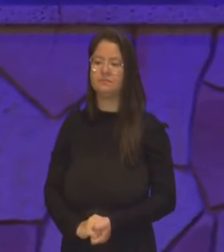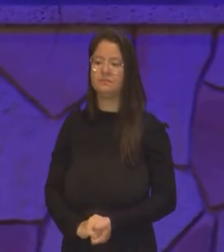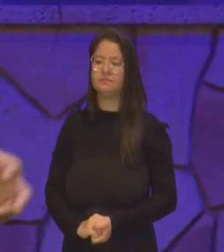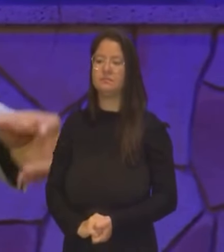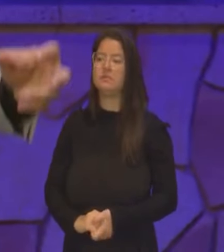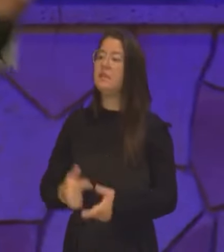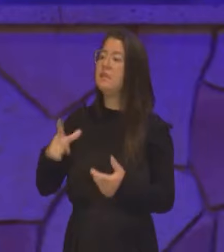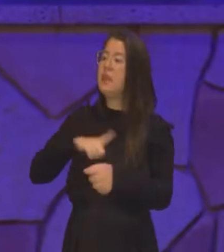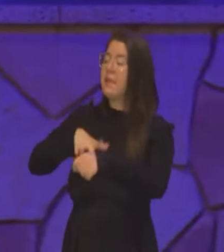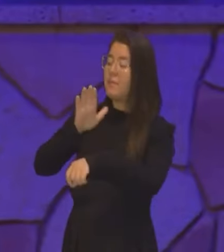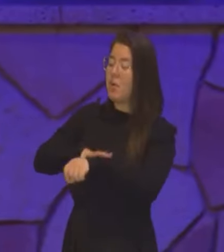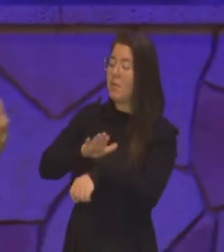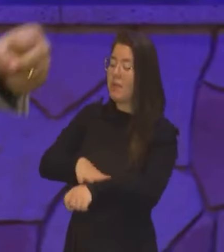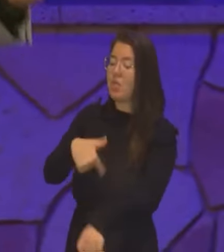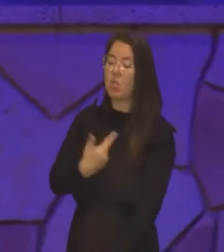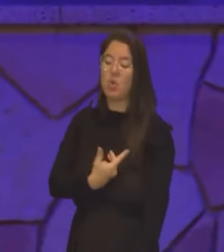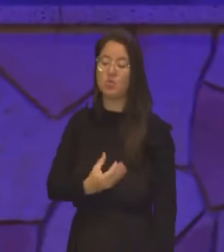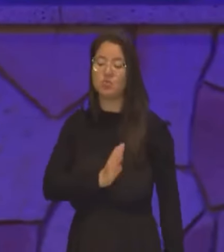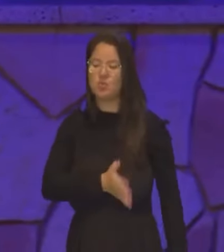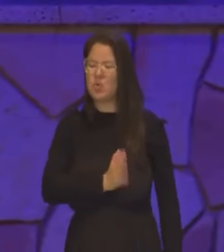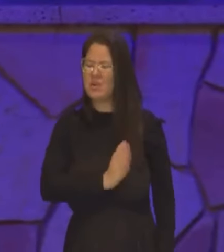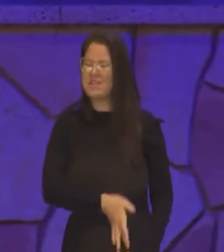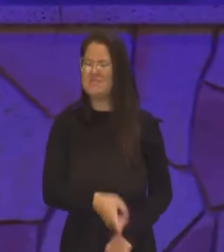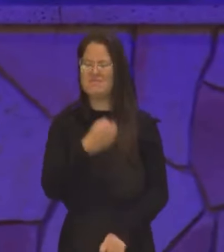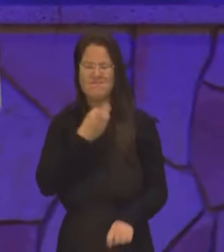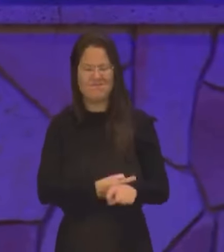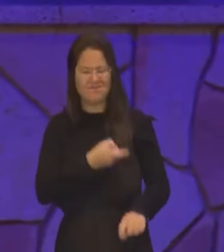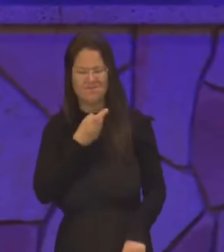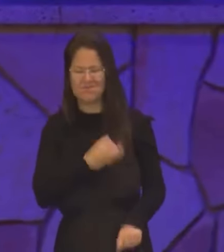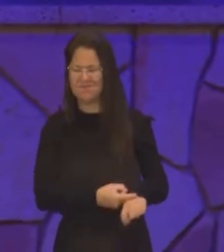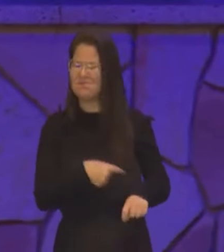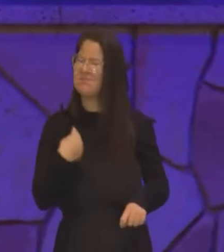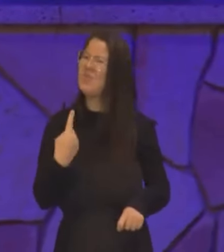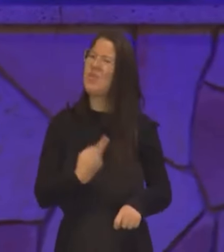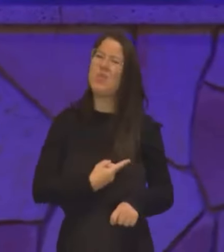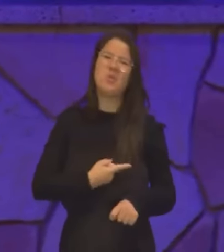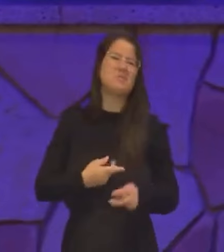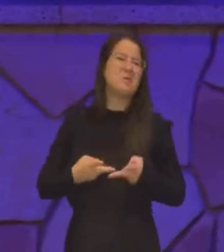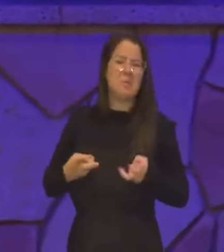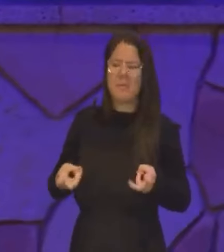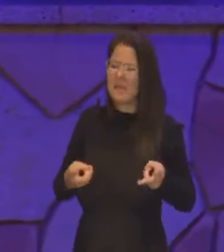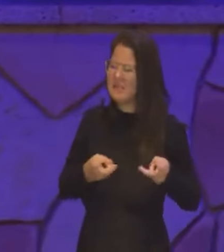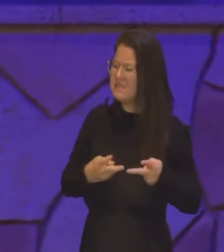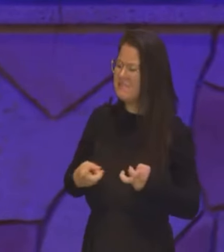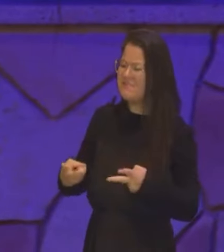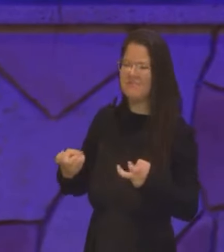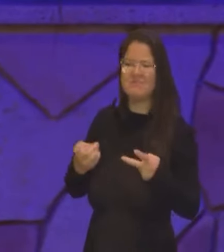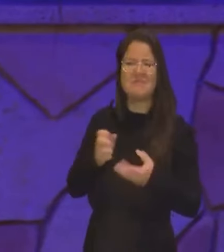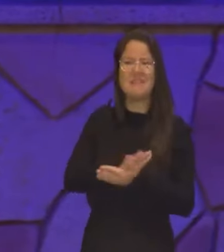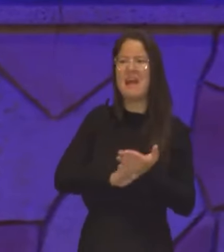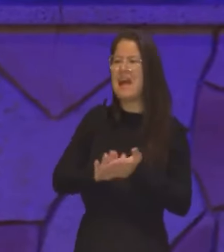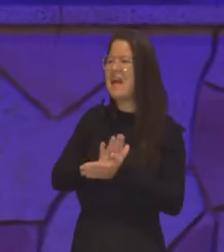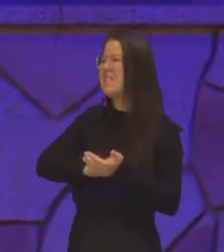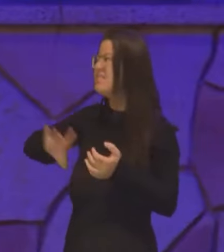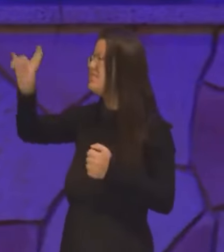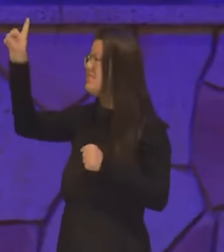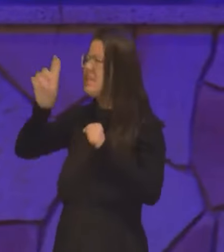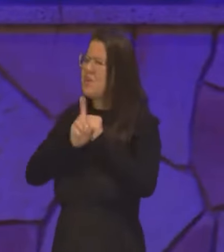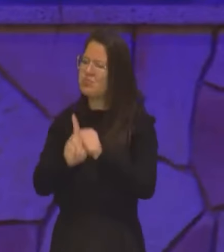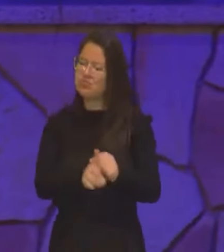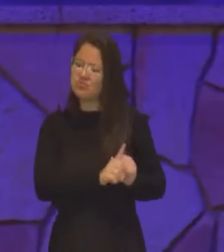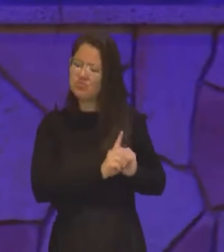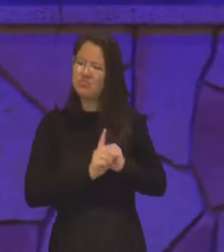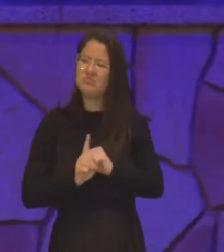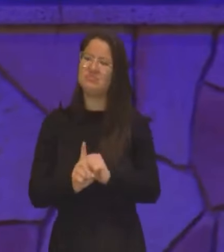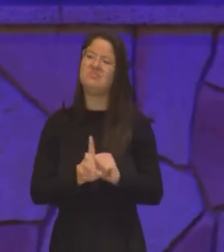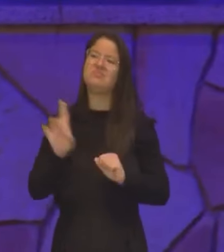Há momentos que o nosso coração está tão endurecido que nós negligenciamos e não percebemos a